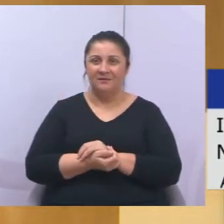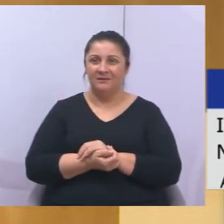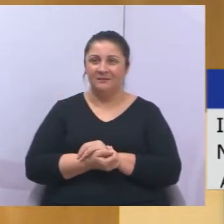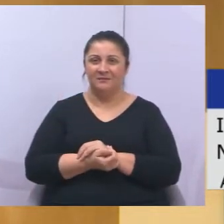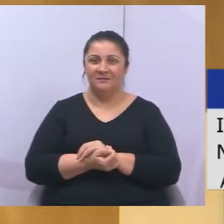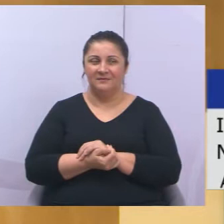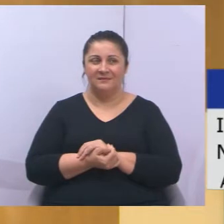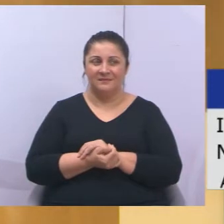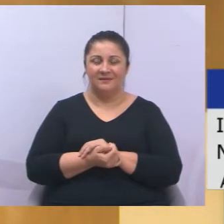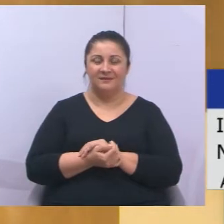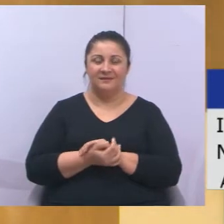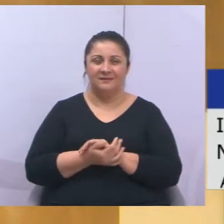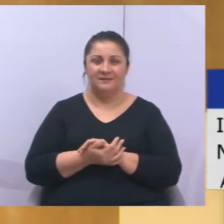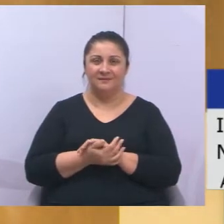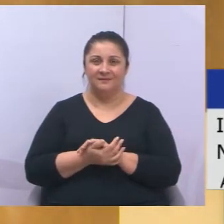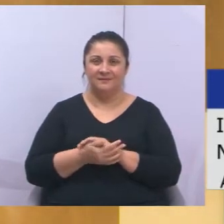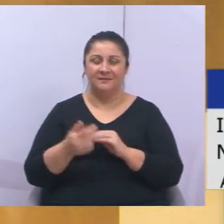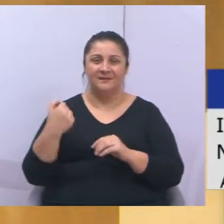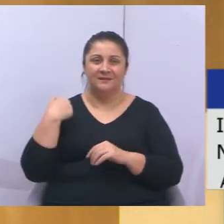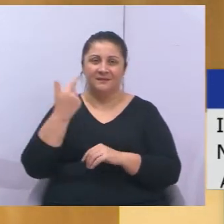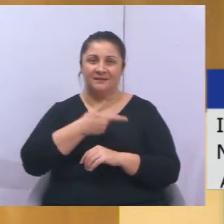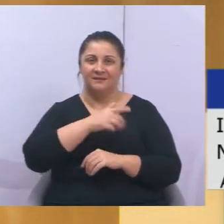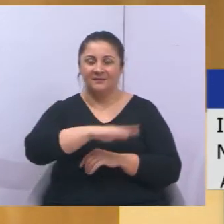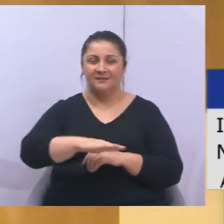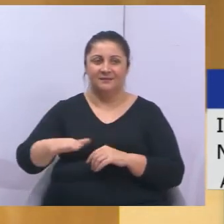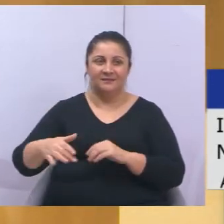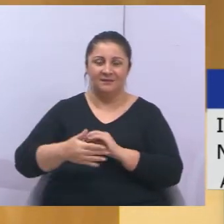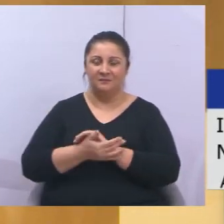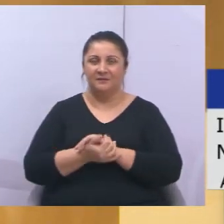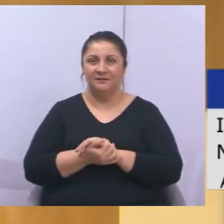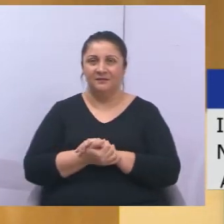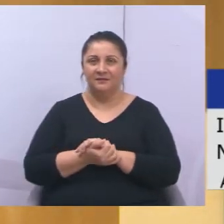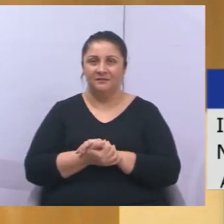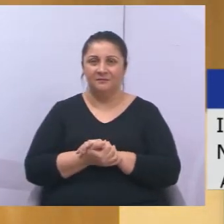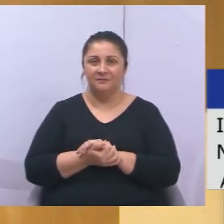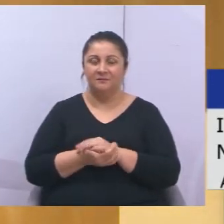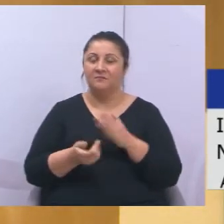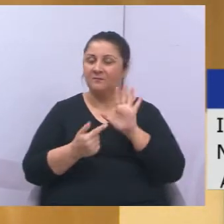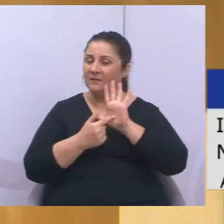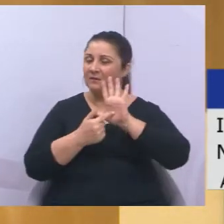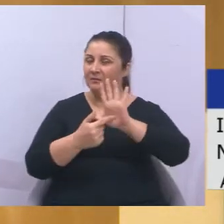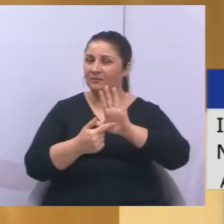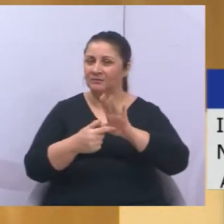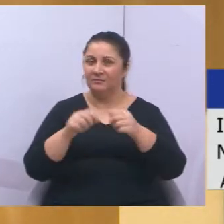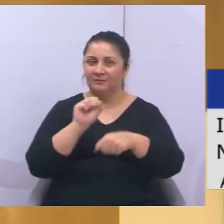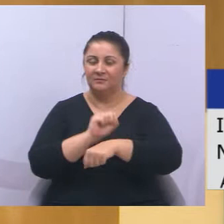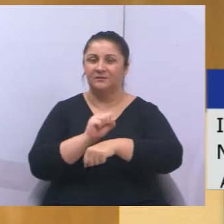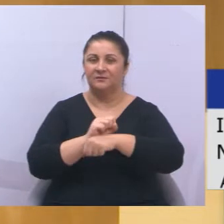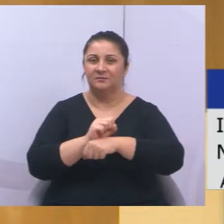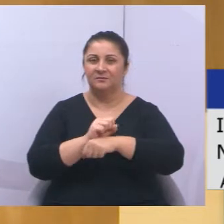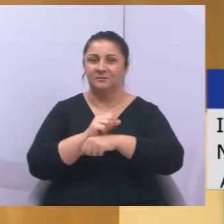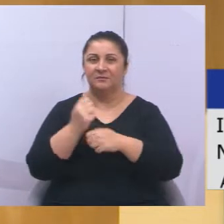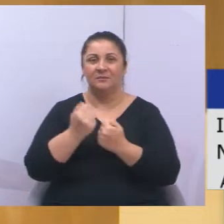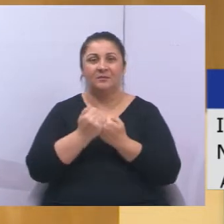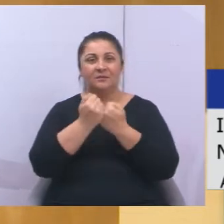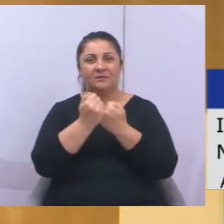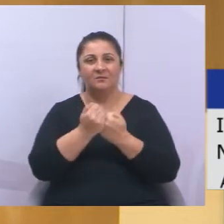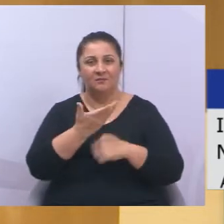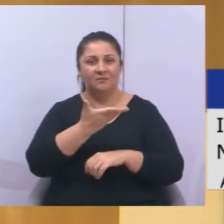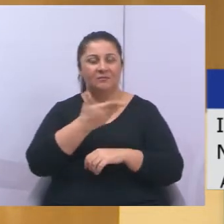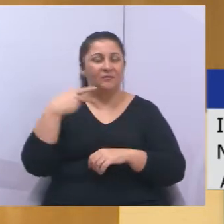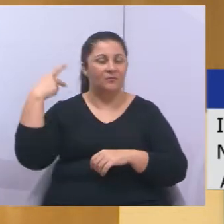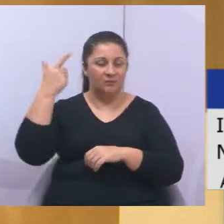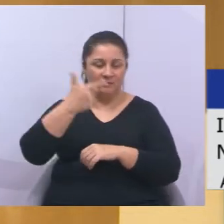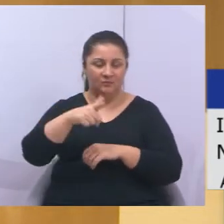relacionamentos pessoais das nossas crianças. Assim exposto, contamos com o apoio dos nobres pares